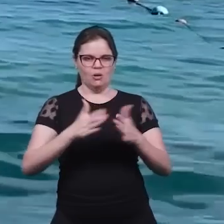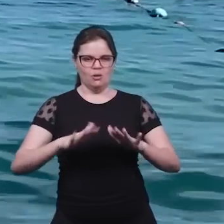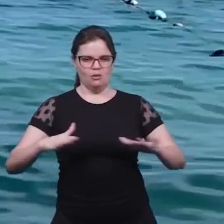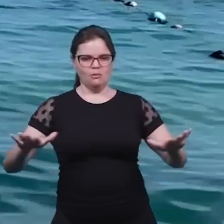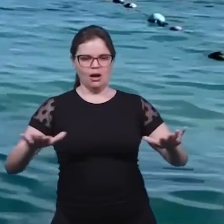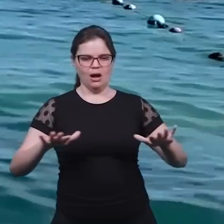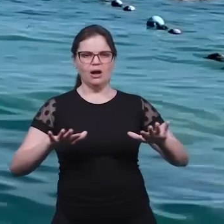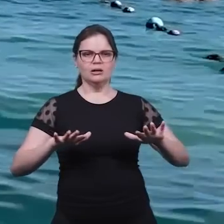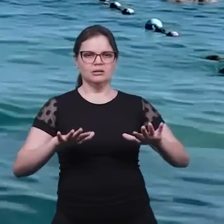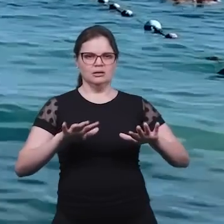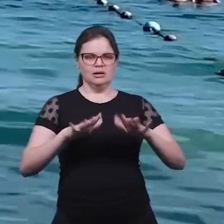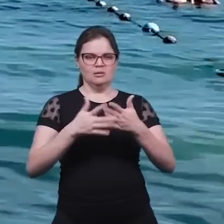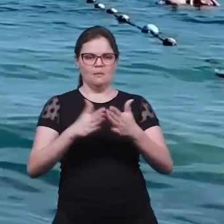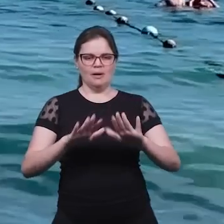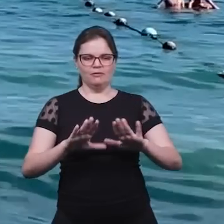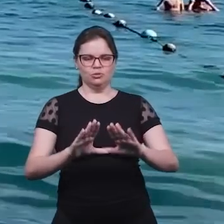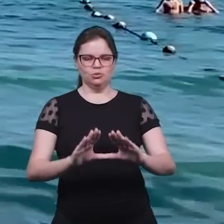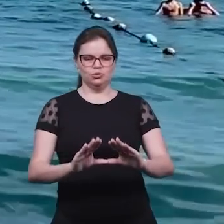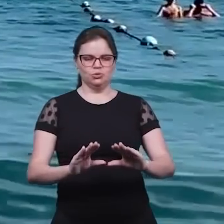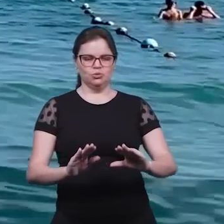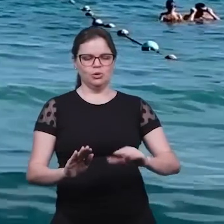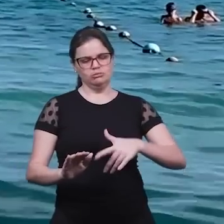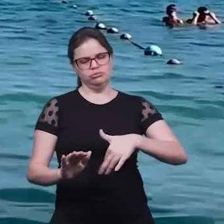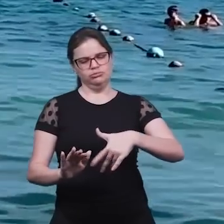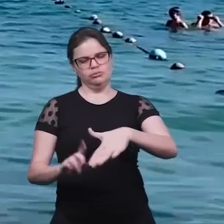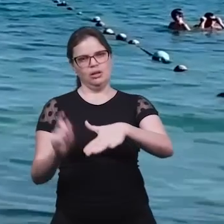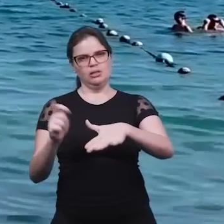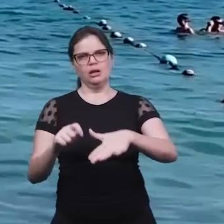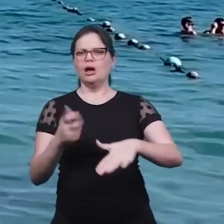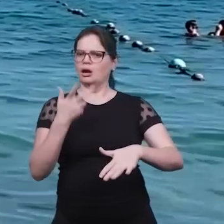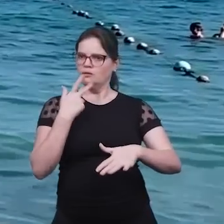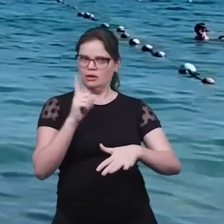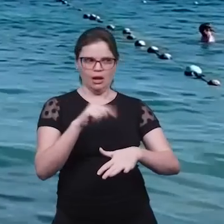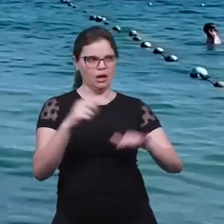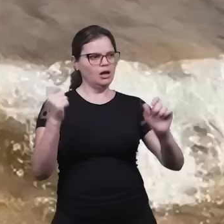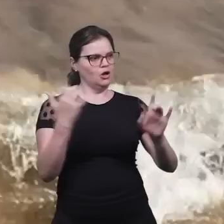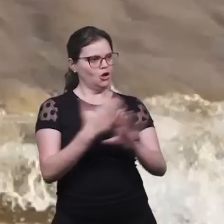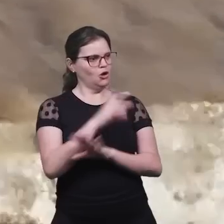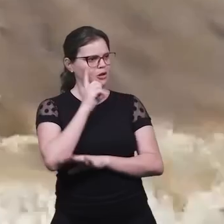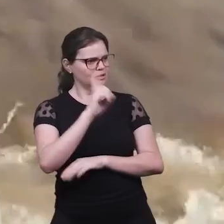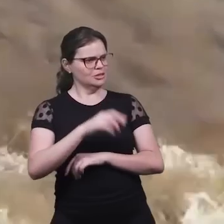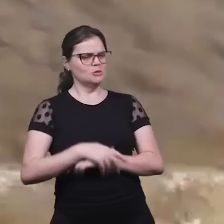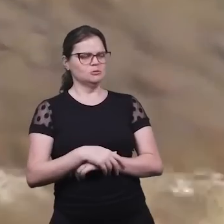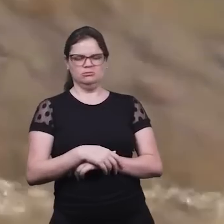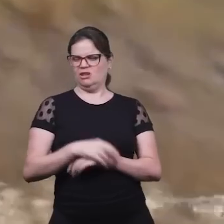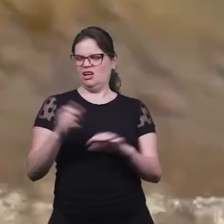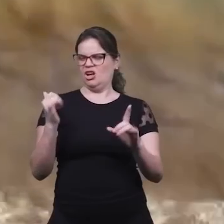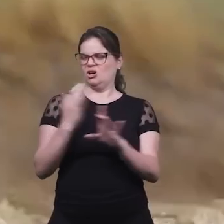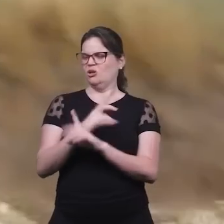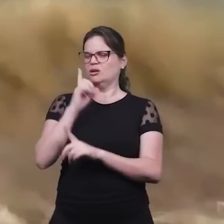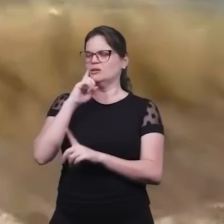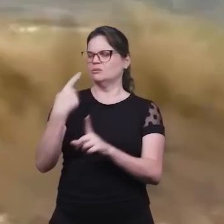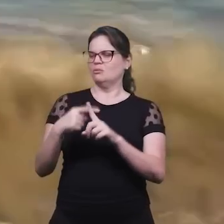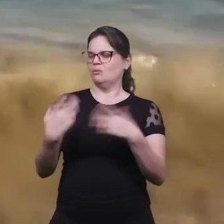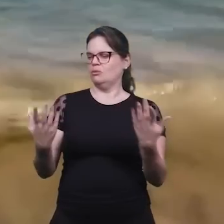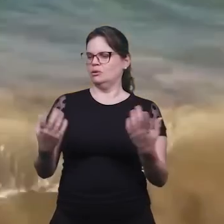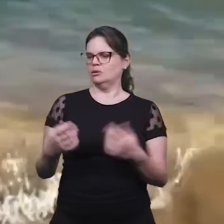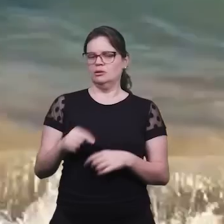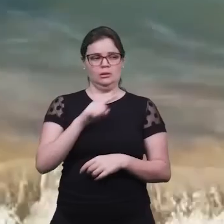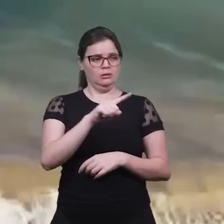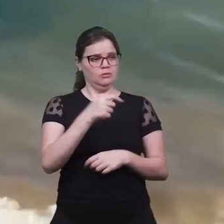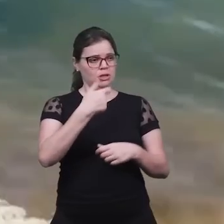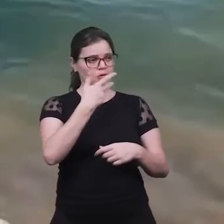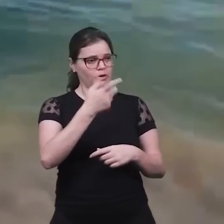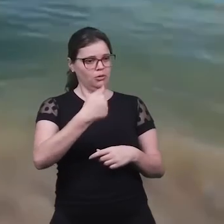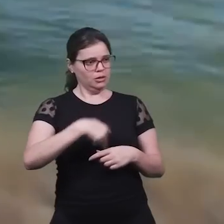irmã falou, glória a Deus. Glória a Deus por quê? Não, glória a Deus, você está falando que o mar abaixa tanto que a pessoa passa a pé, então quer dizer que